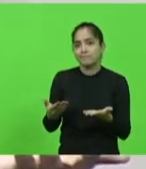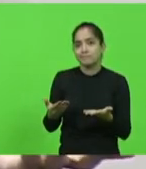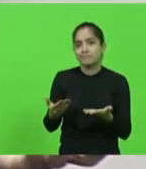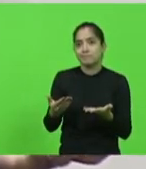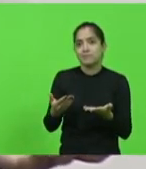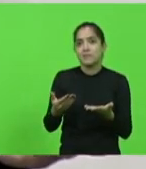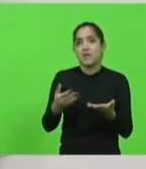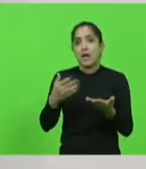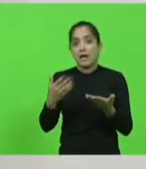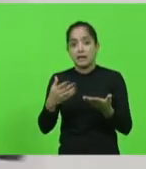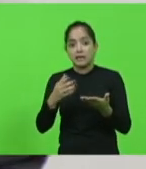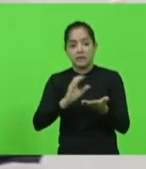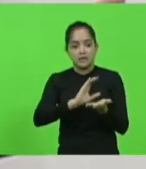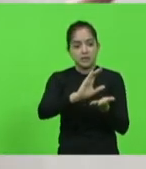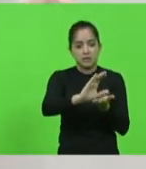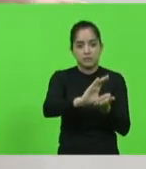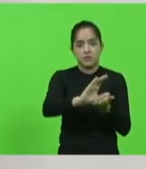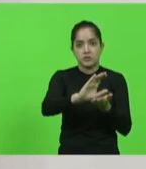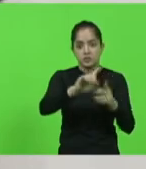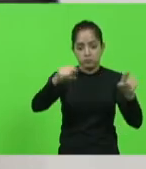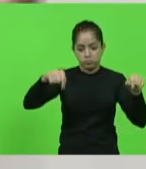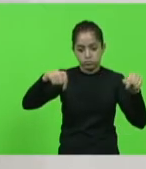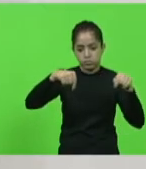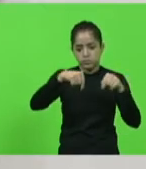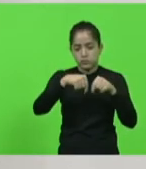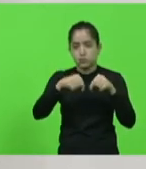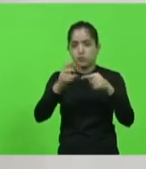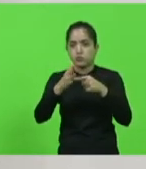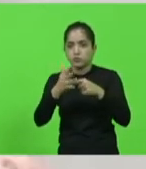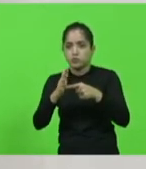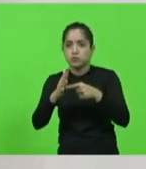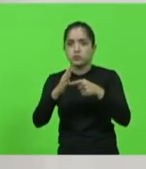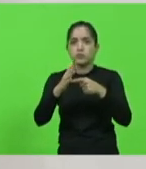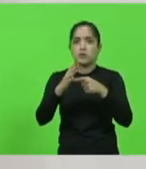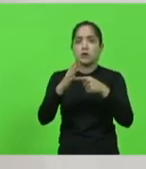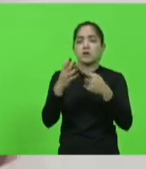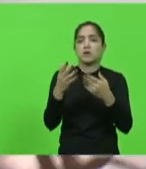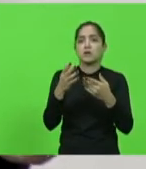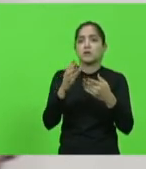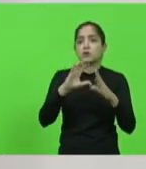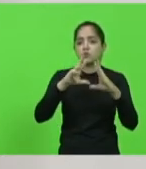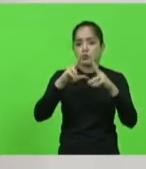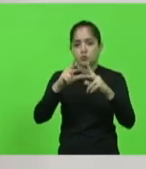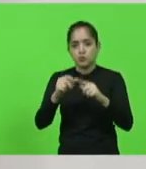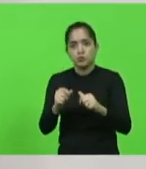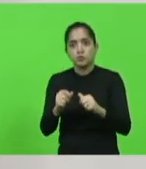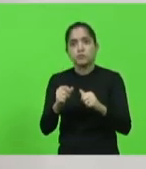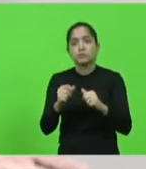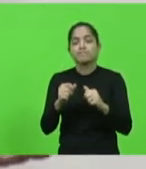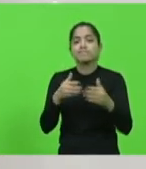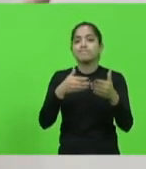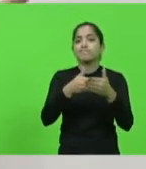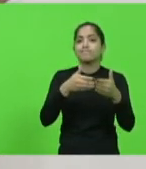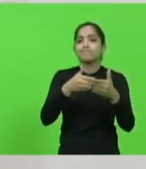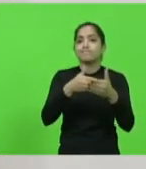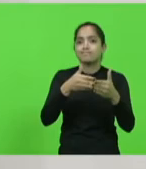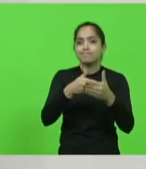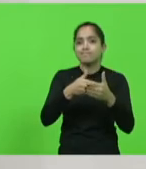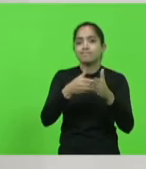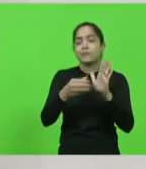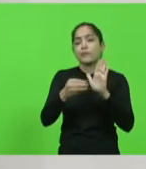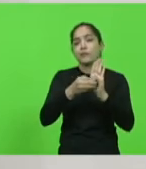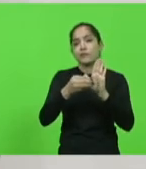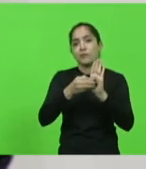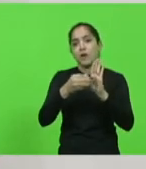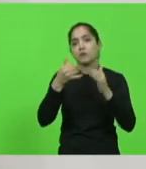150 metros, que agora é todo automatizado, as cortinas, aquecimento, tudo, esbarra na falta de energia. Então,